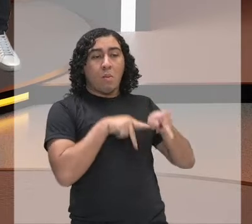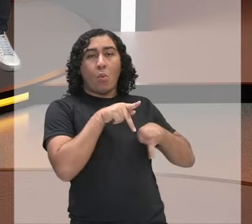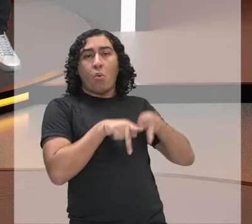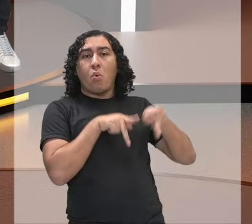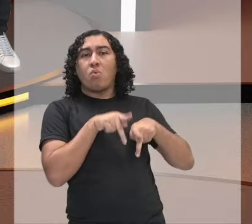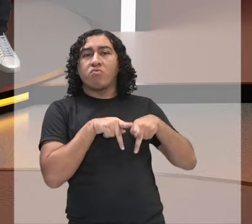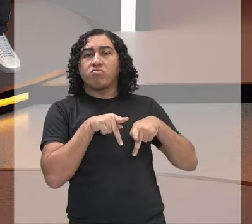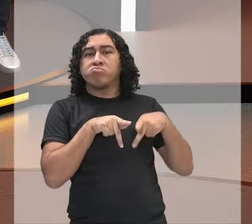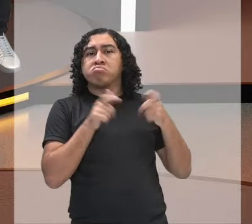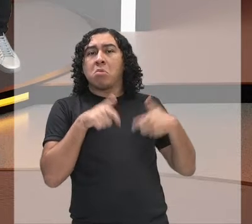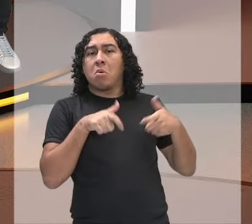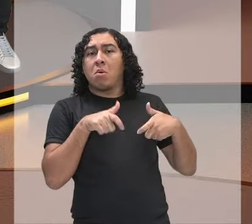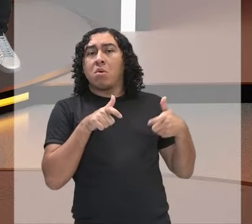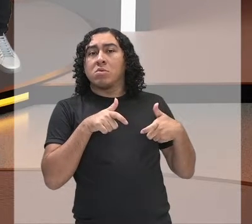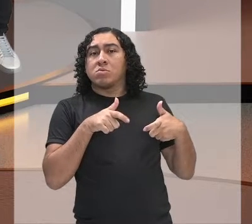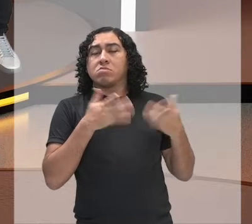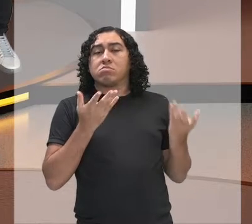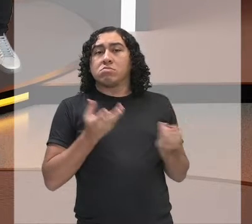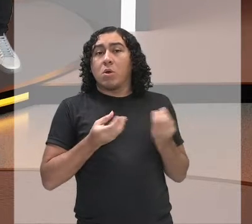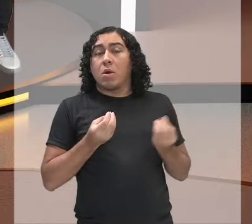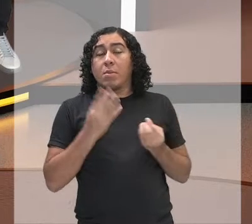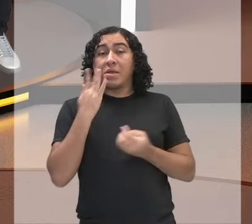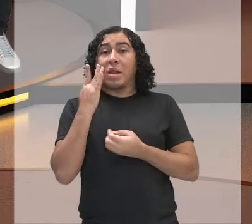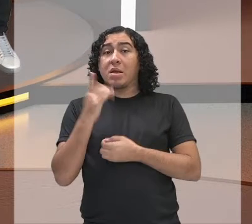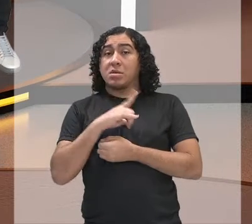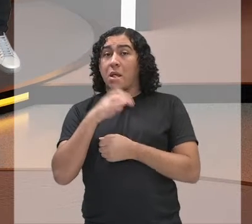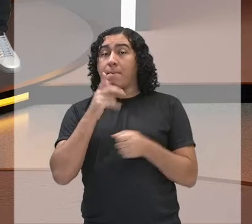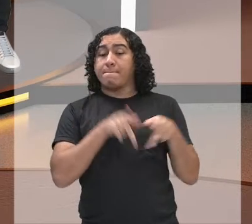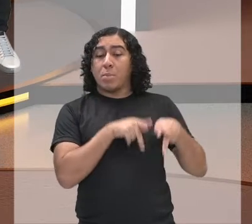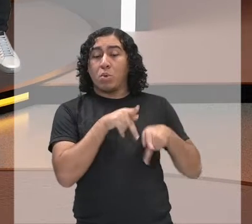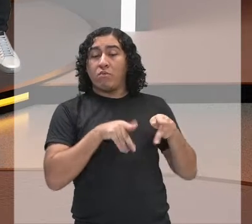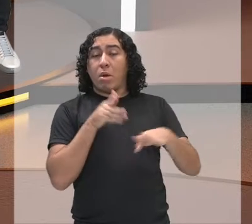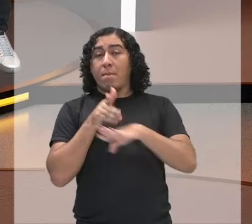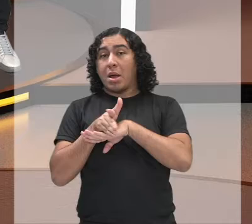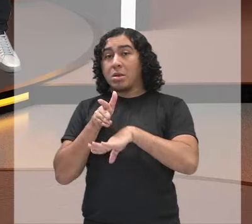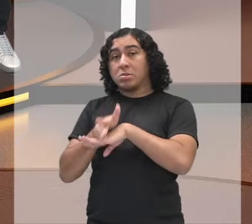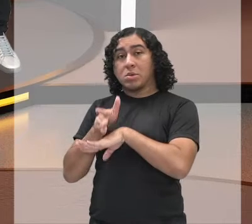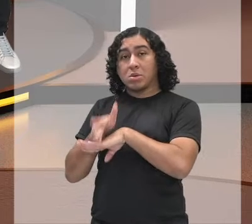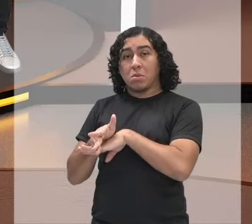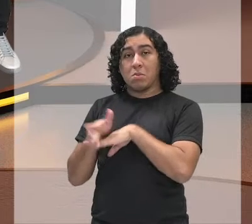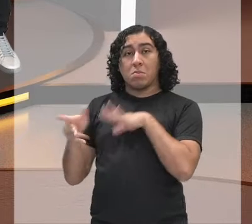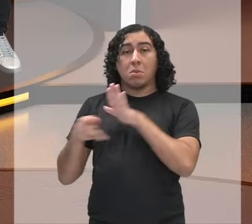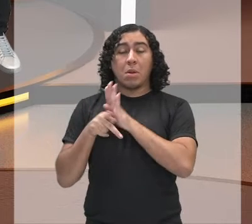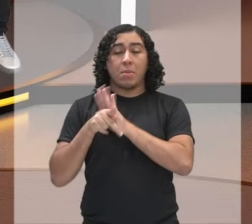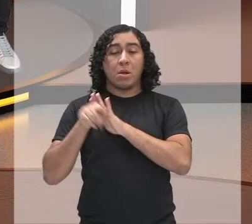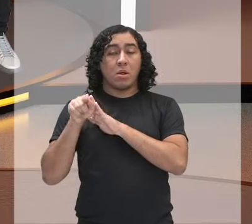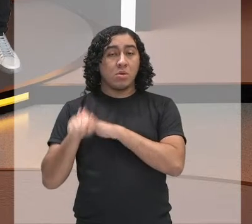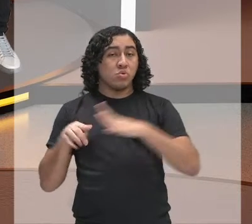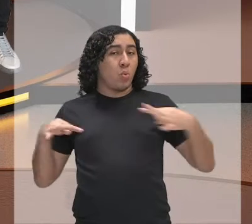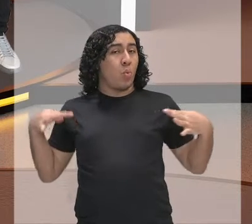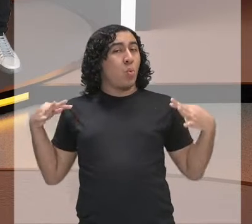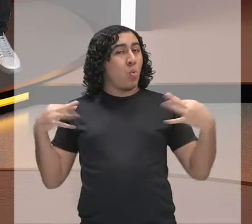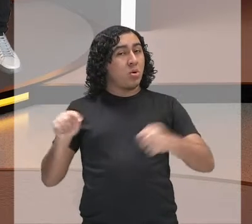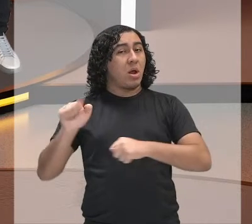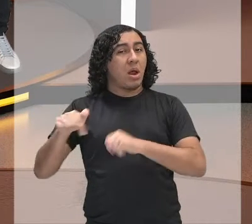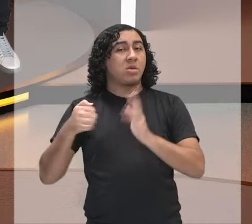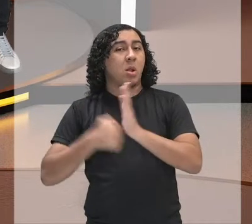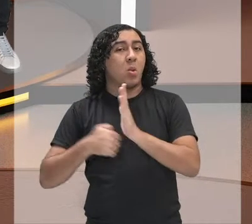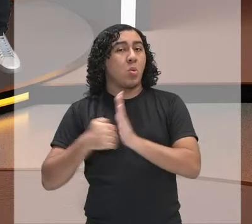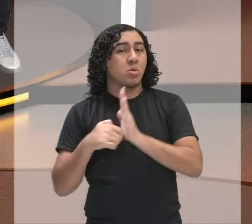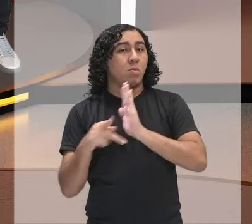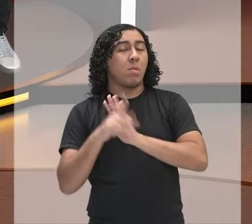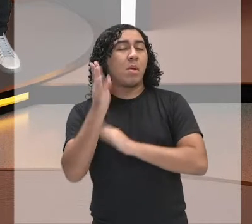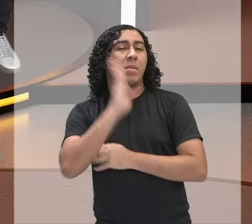luta da independência? Será que houve a participação popular, né, na luta pela independência? O